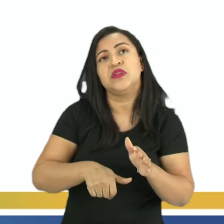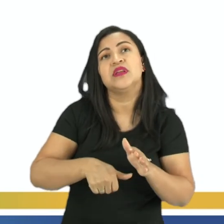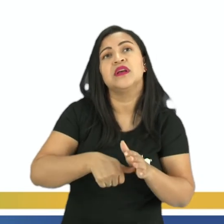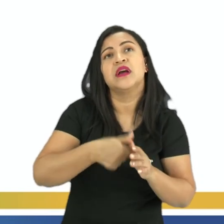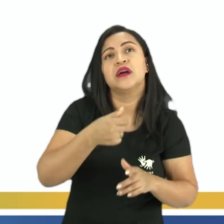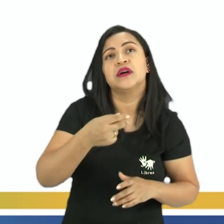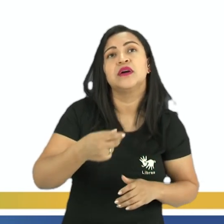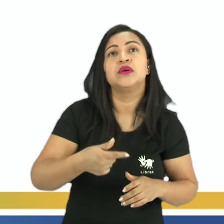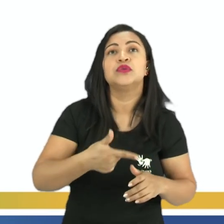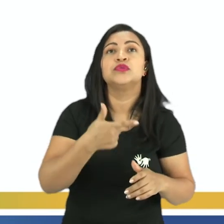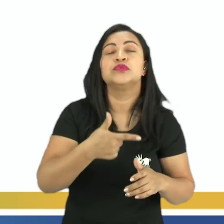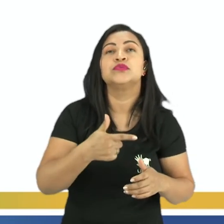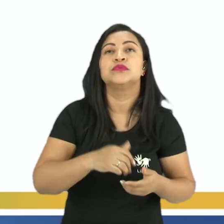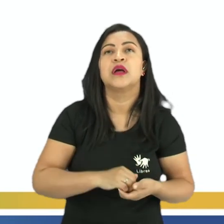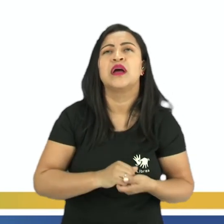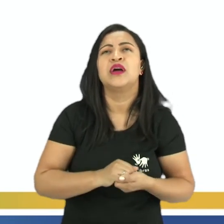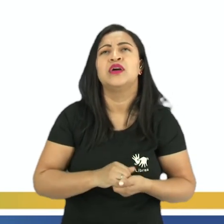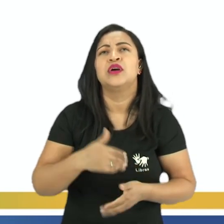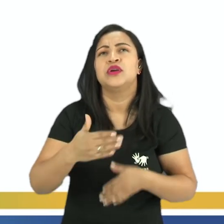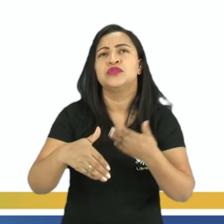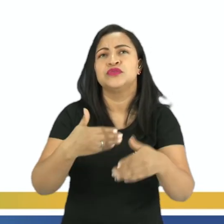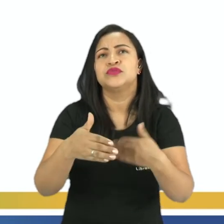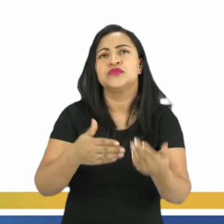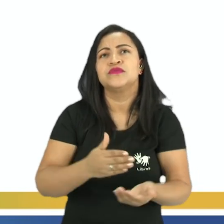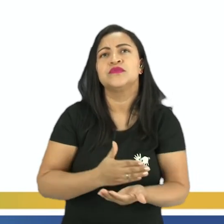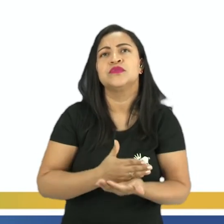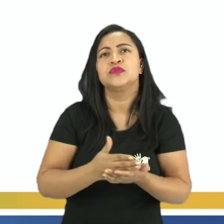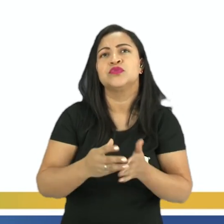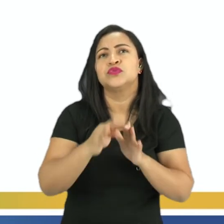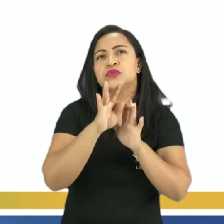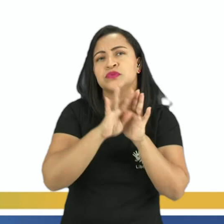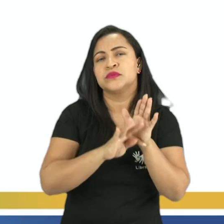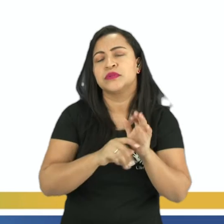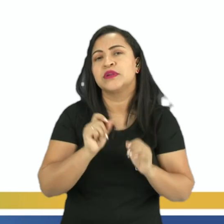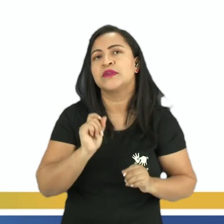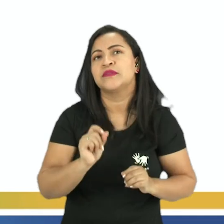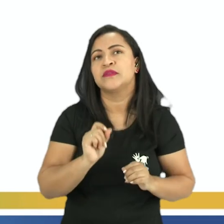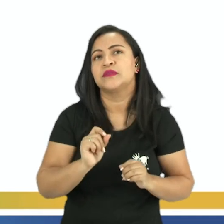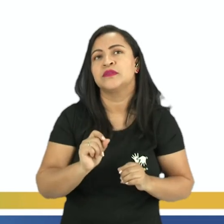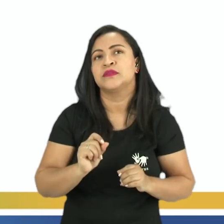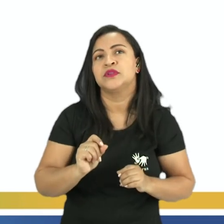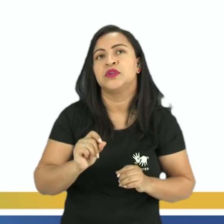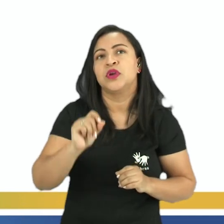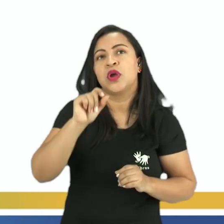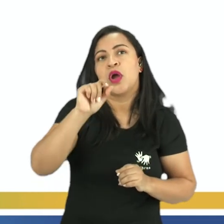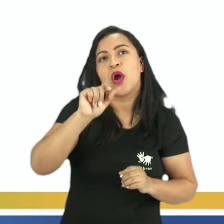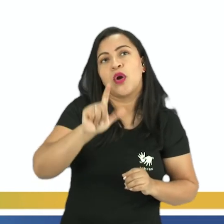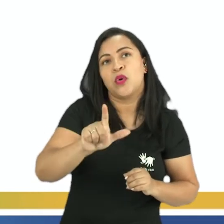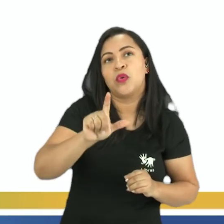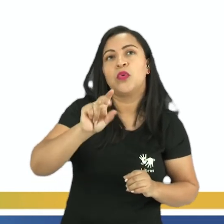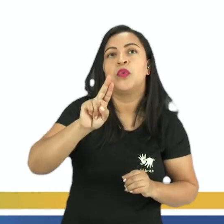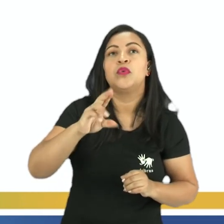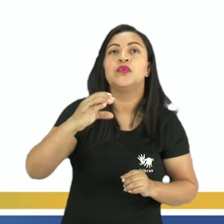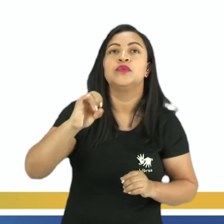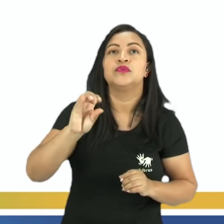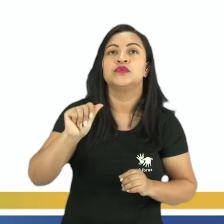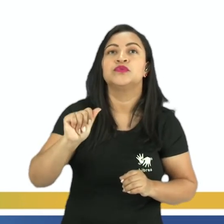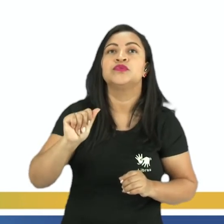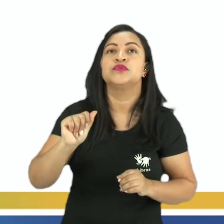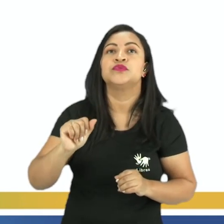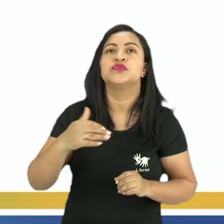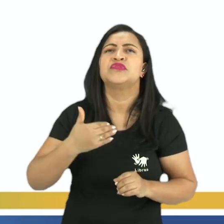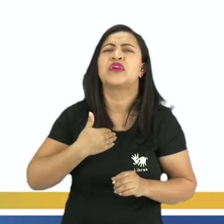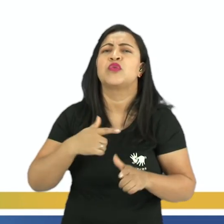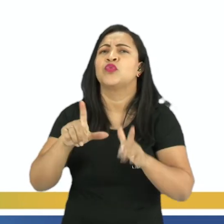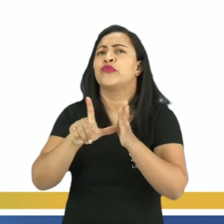2, a gente vai retomar o seguinte trecho, que diz assim: Lúcio, Silvia, eu estou atrasado, eu